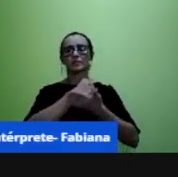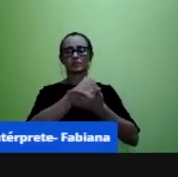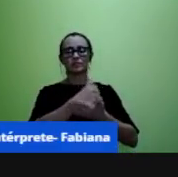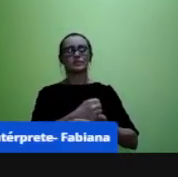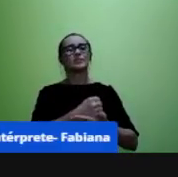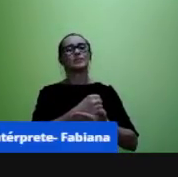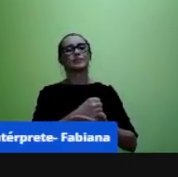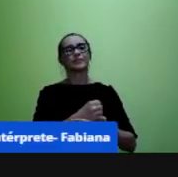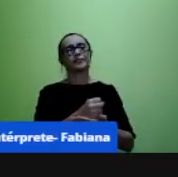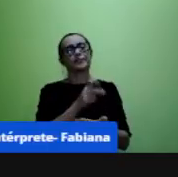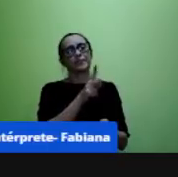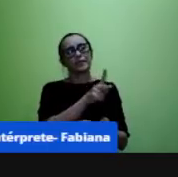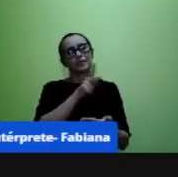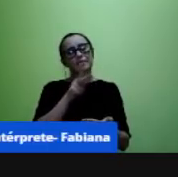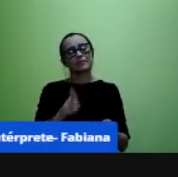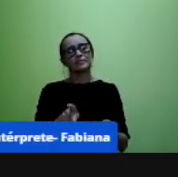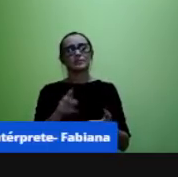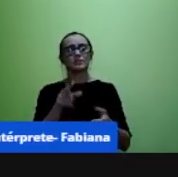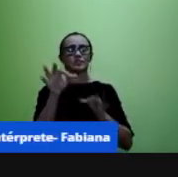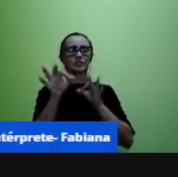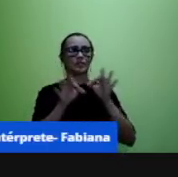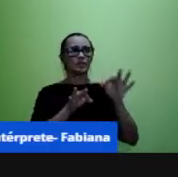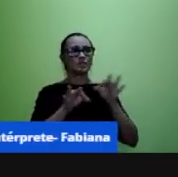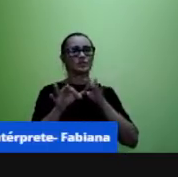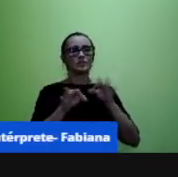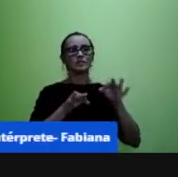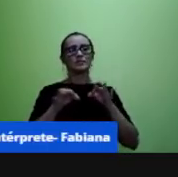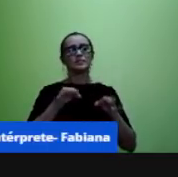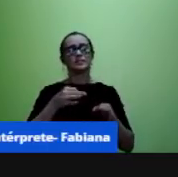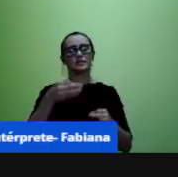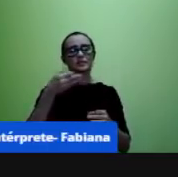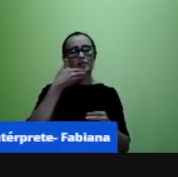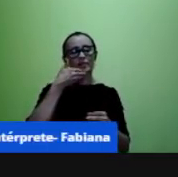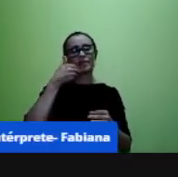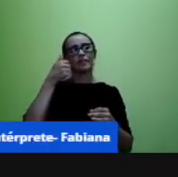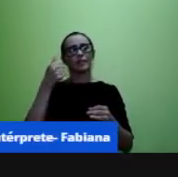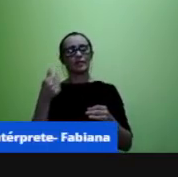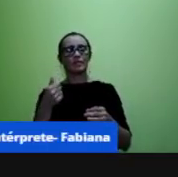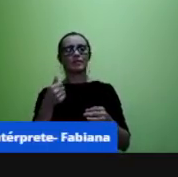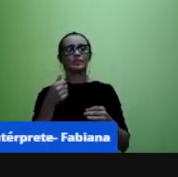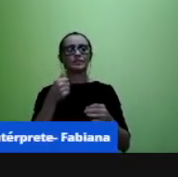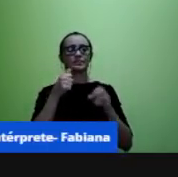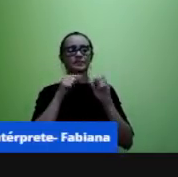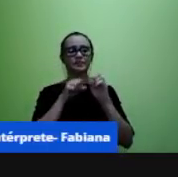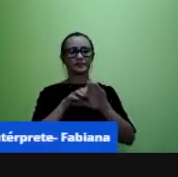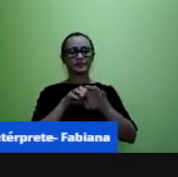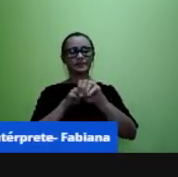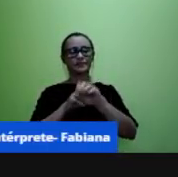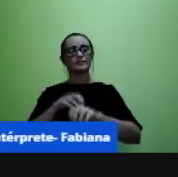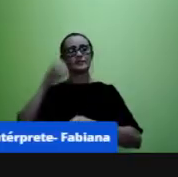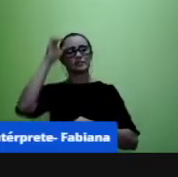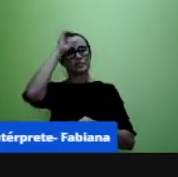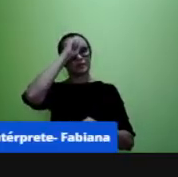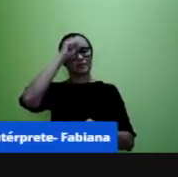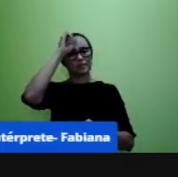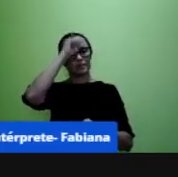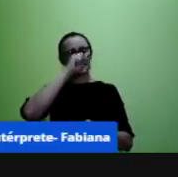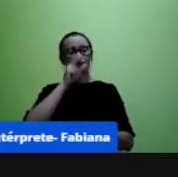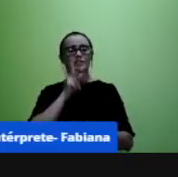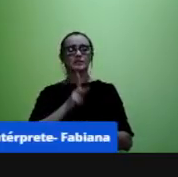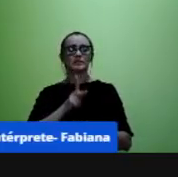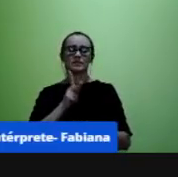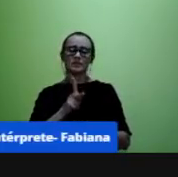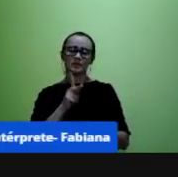né, a organizar melhor esse processo de ensino e aprendizagem, né, acompanhando